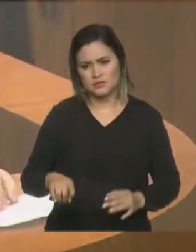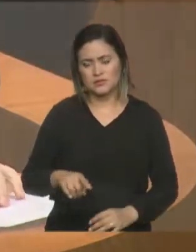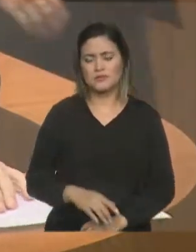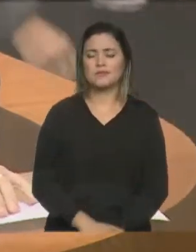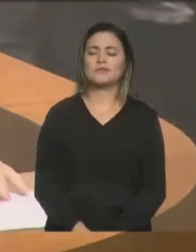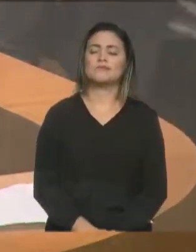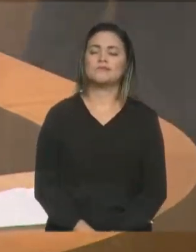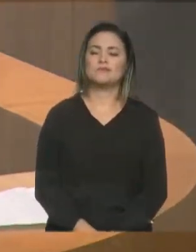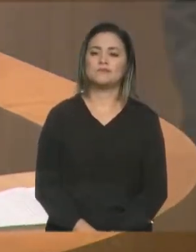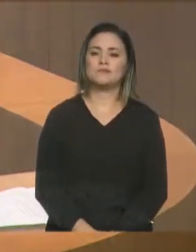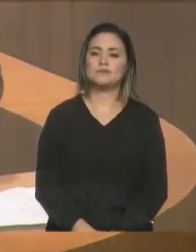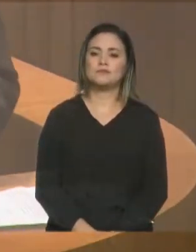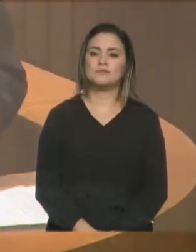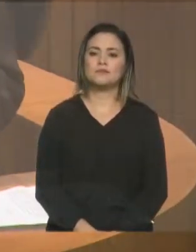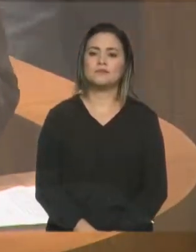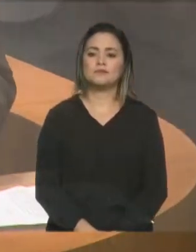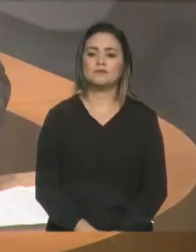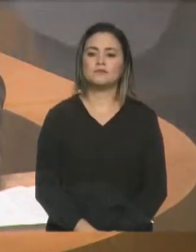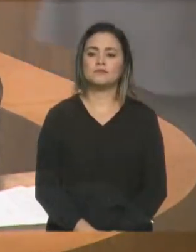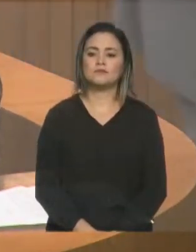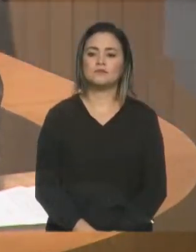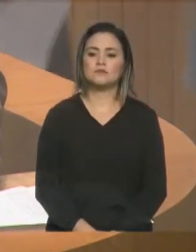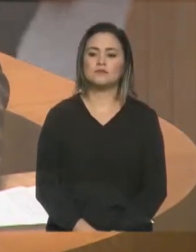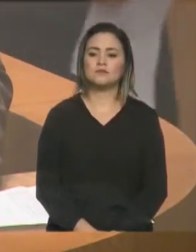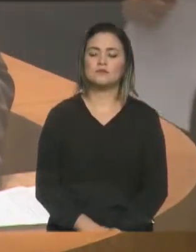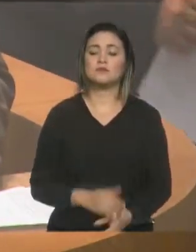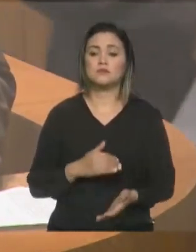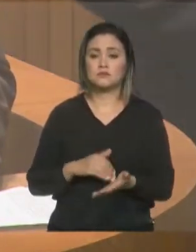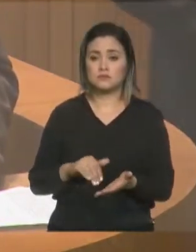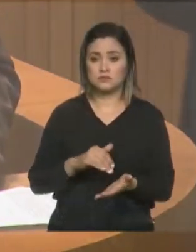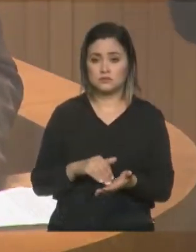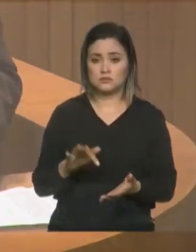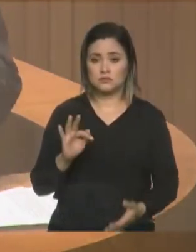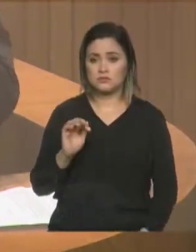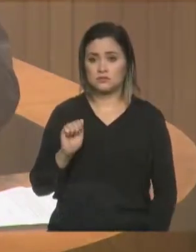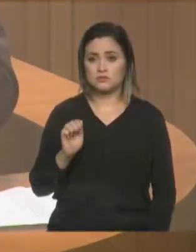E, no caso, a nossa secretária Fabiana Vilar Rodrigues.